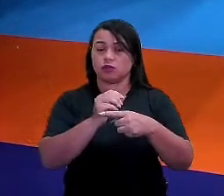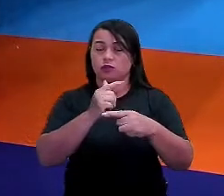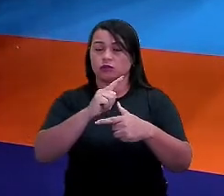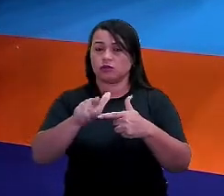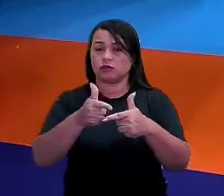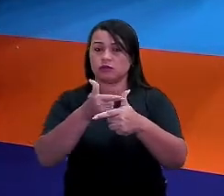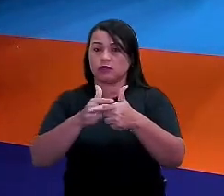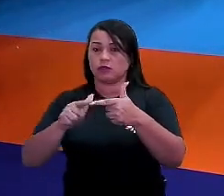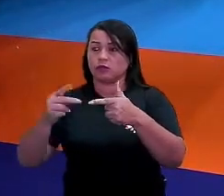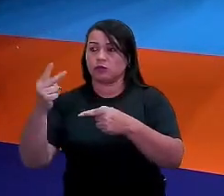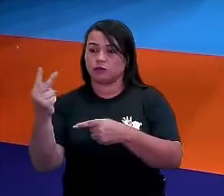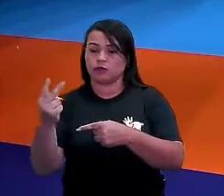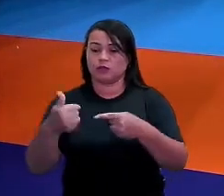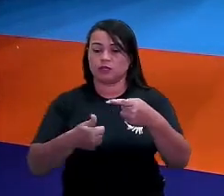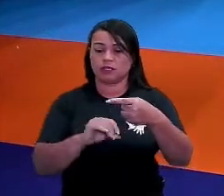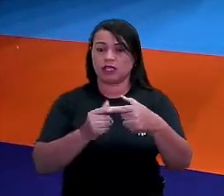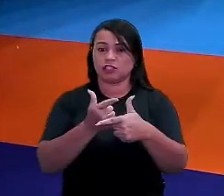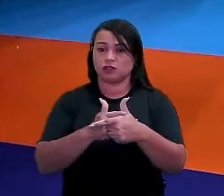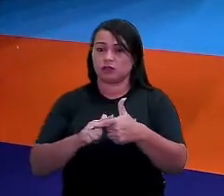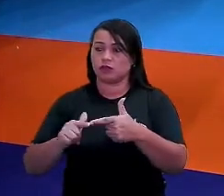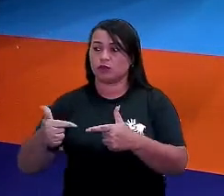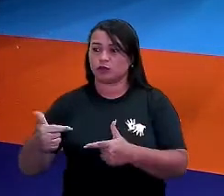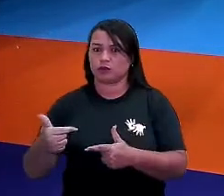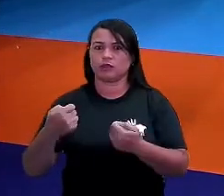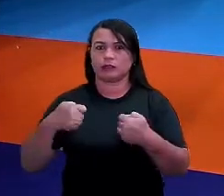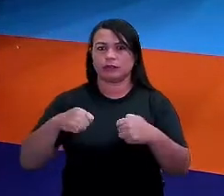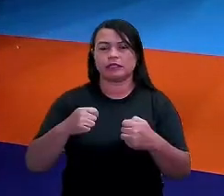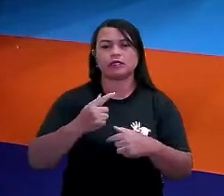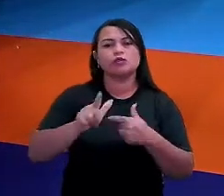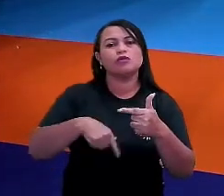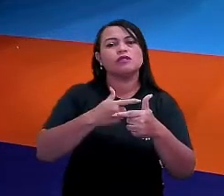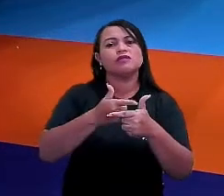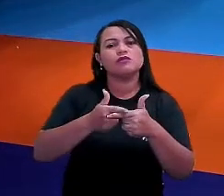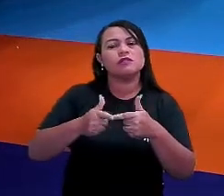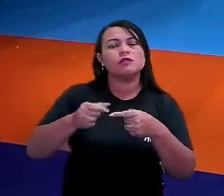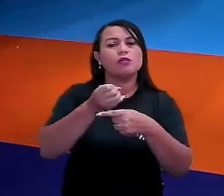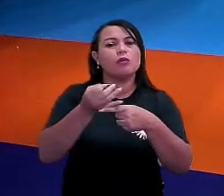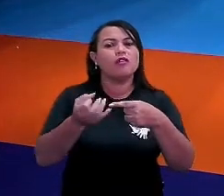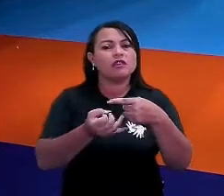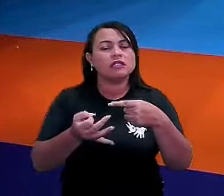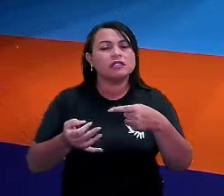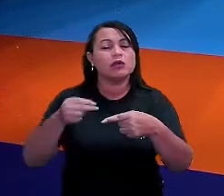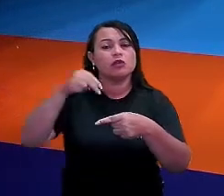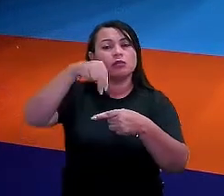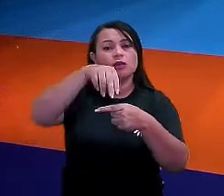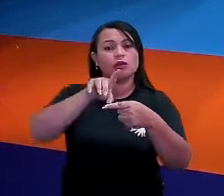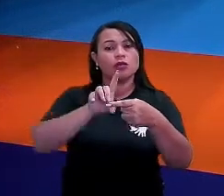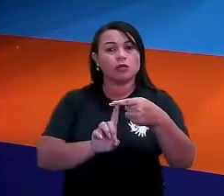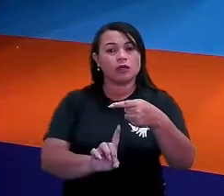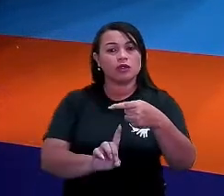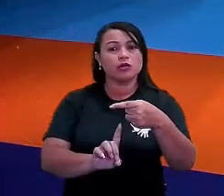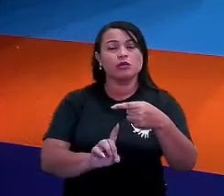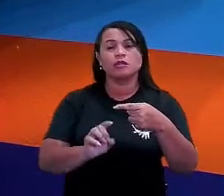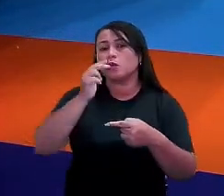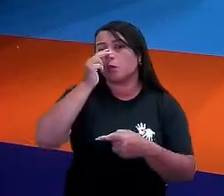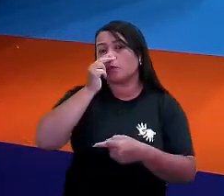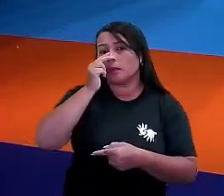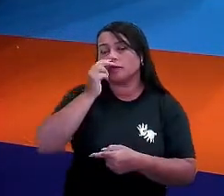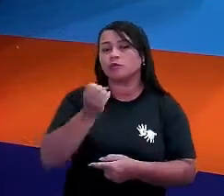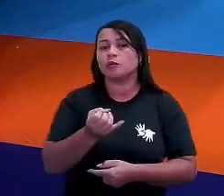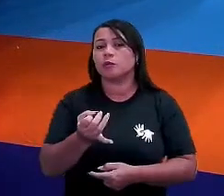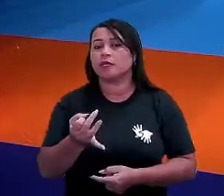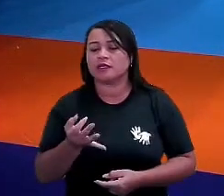10 dividido por 2. Lembram que eu preciso dividir por uma fração em que o numerador e o denominador são o mesmo